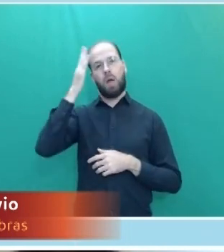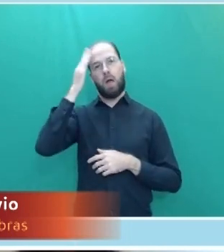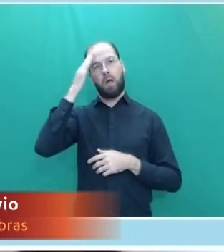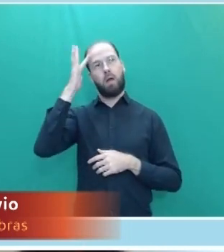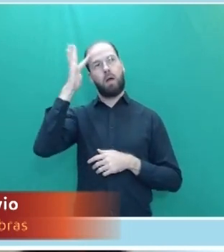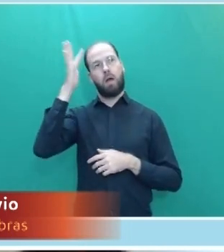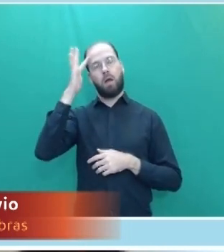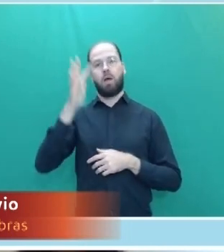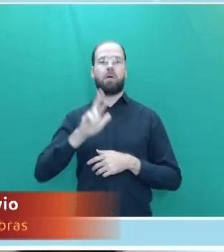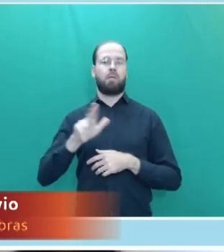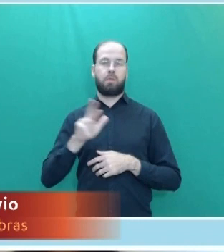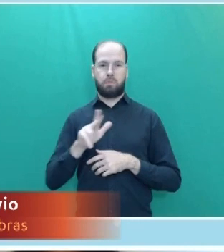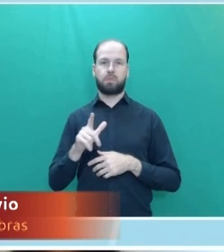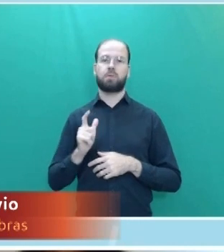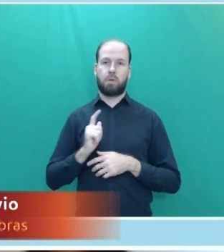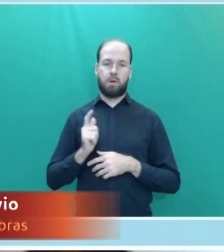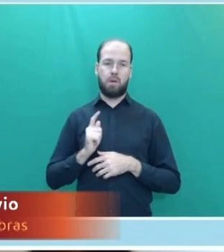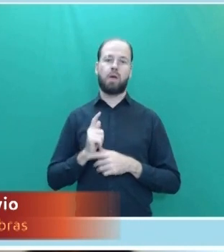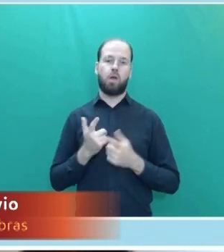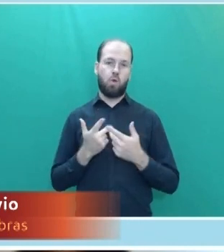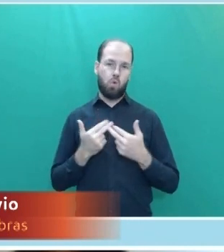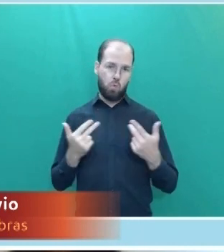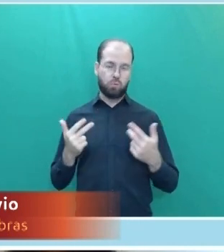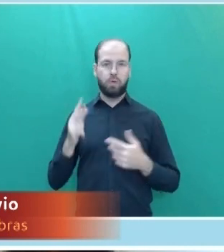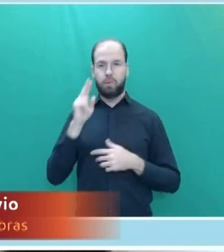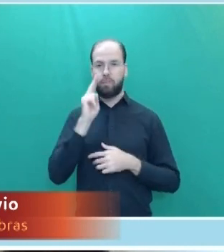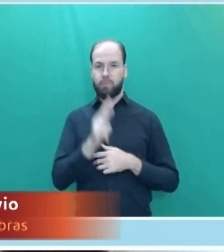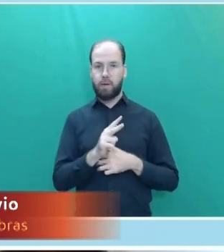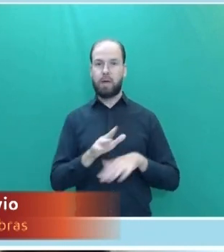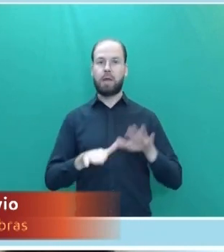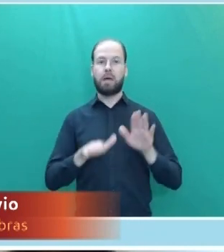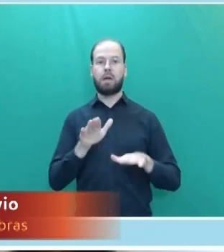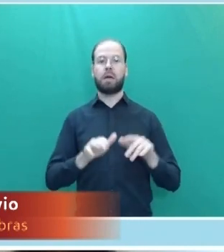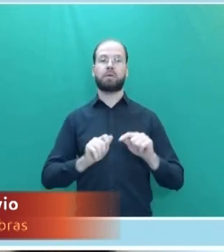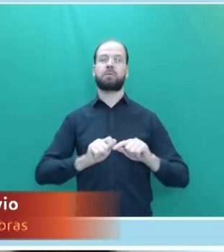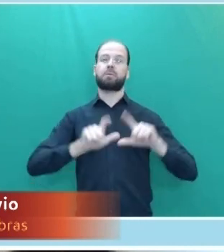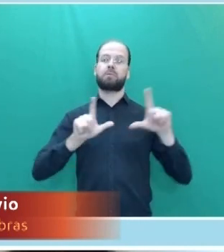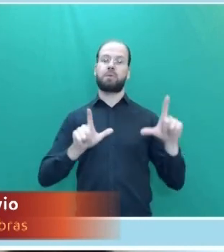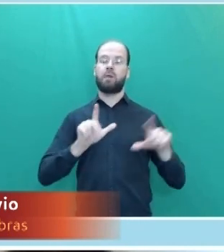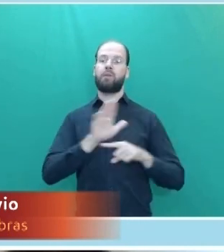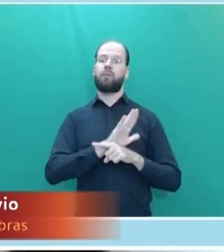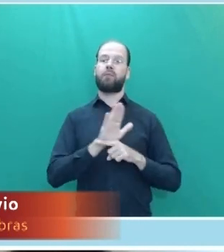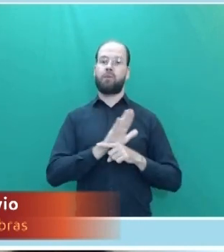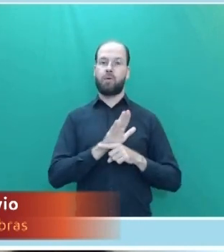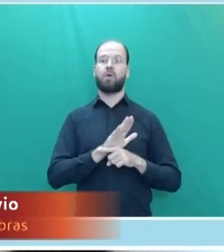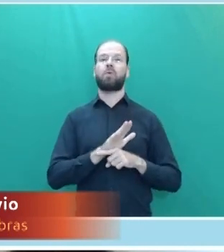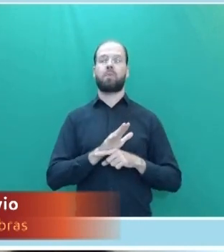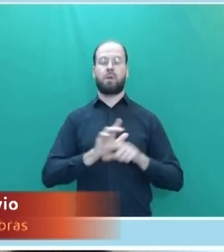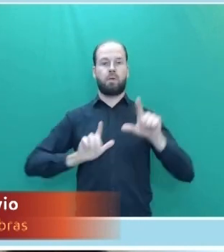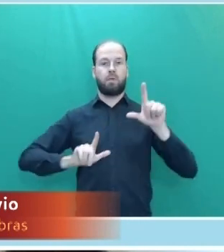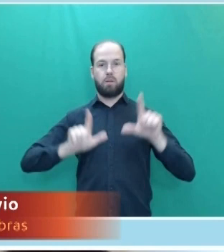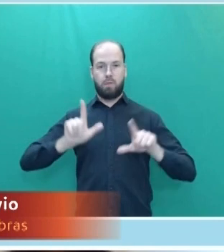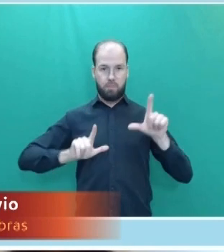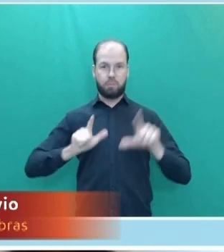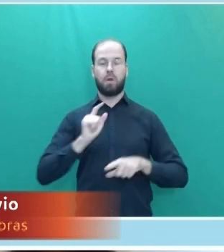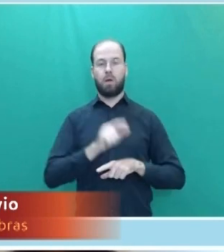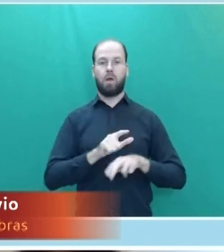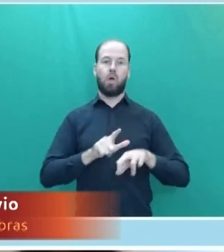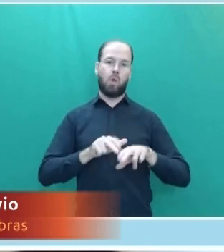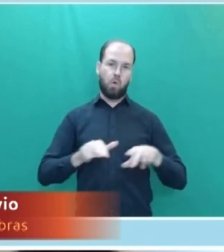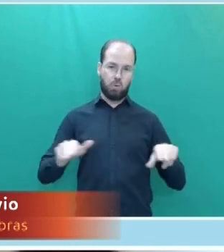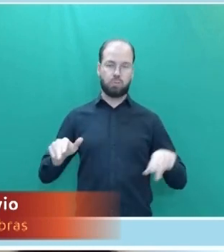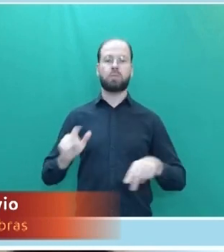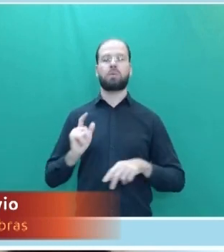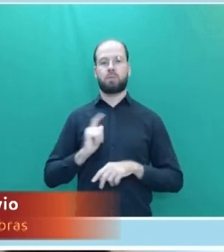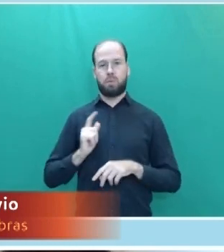de alguma forma, o que a gente vê numa tela, ou o que a gente vê num filme, né, na televisão, essas coisas, em algum momento, elas também